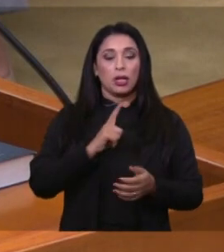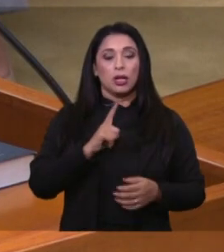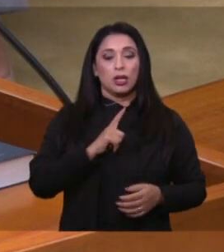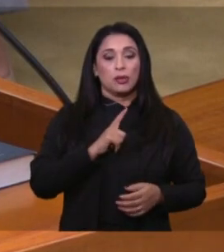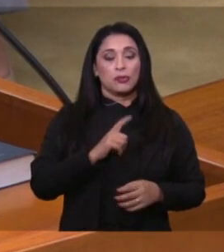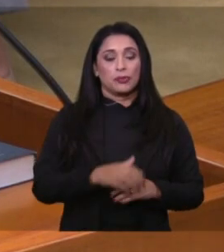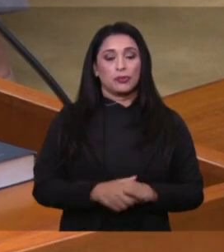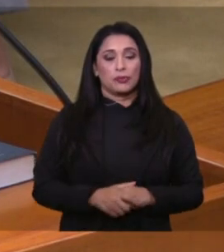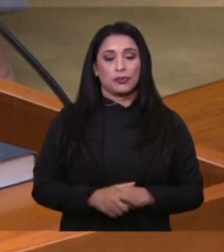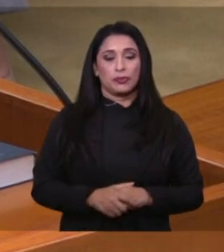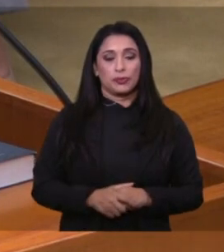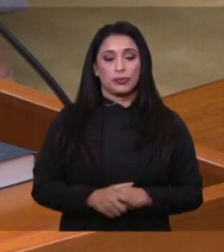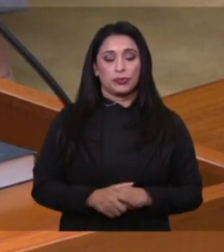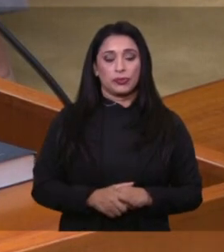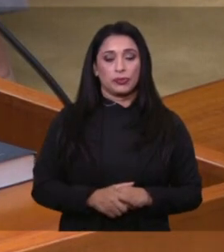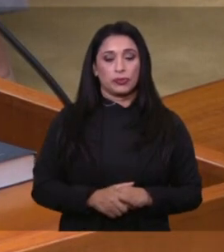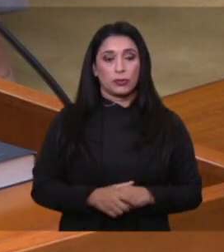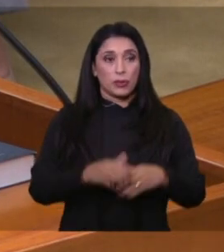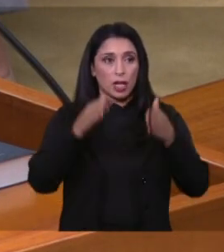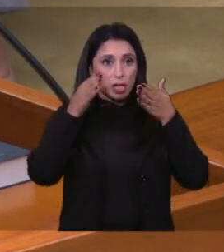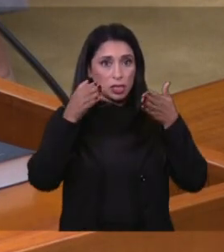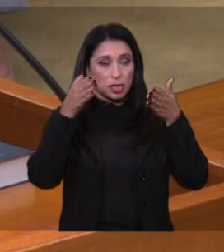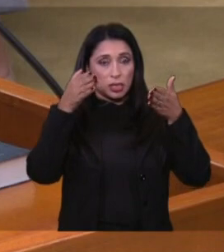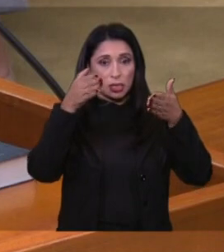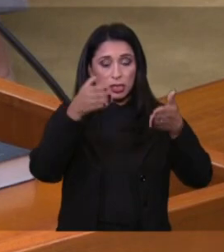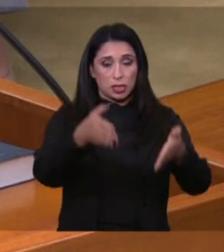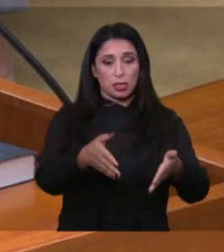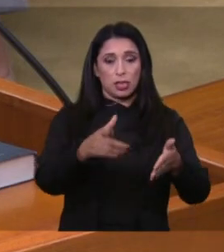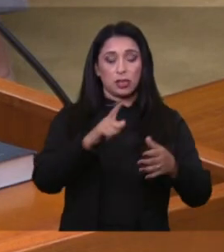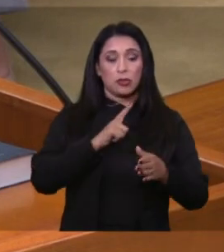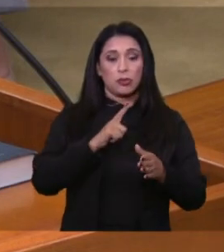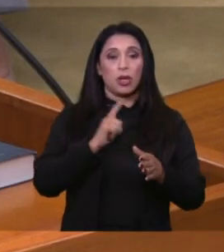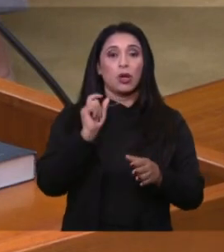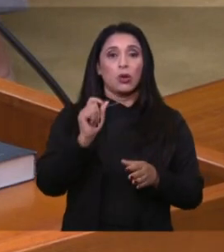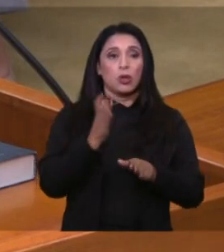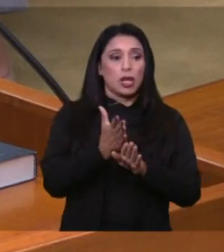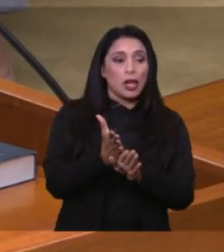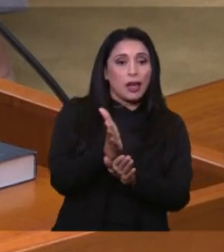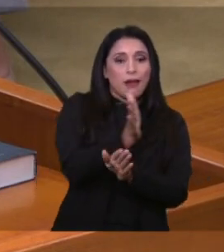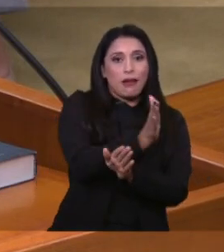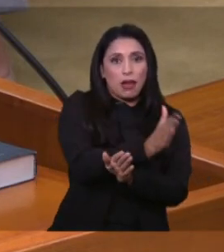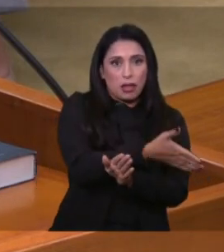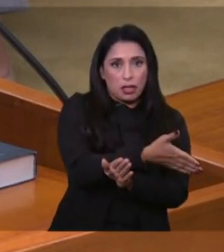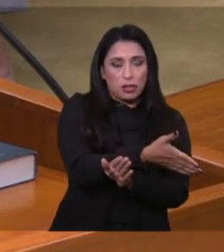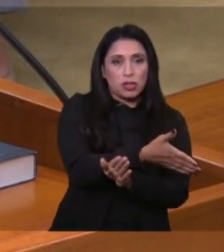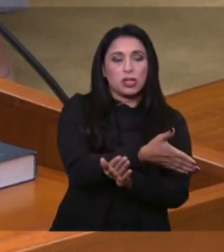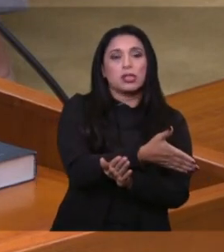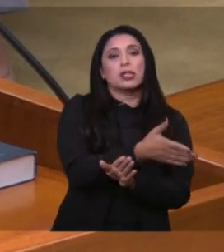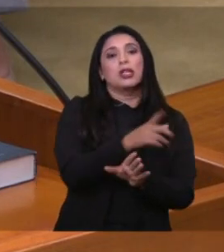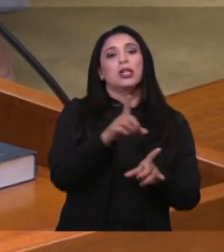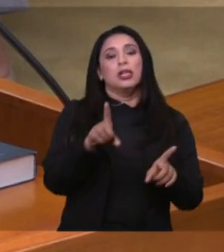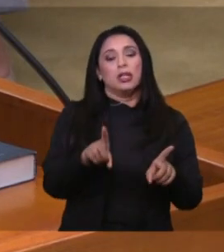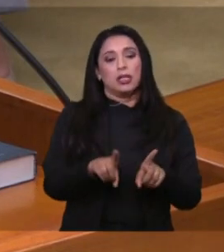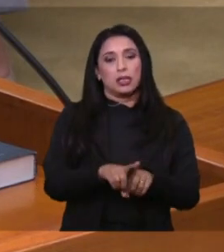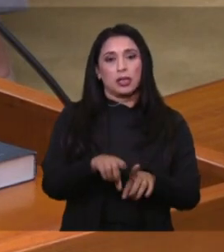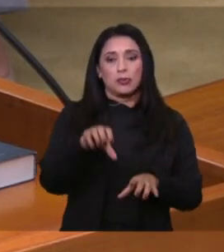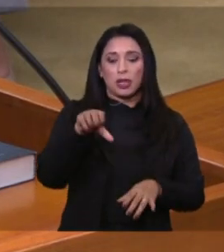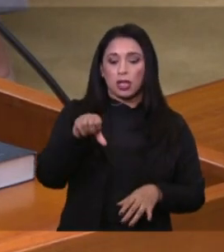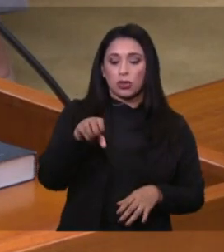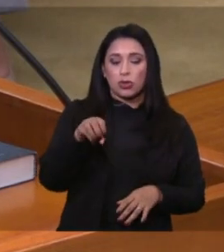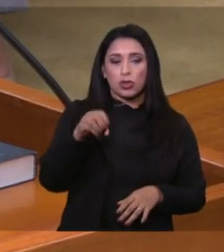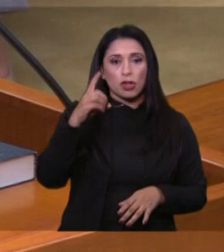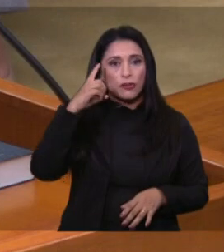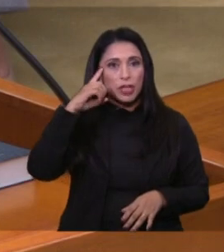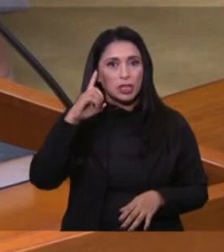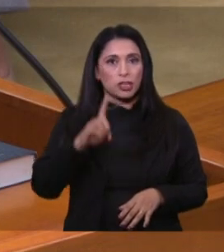atentando para os princípios da anterioridade e da noventena.